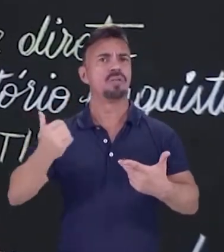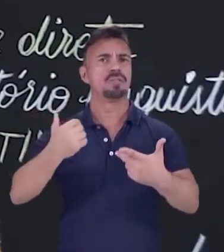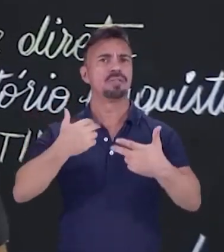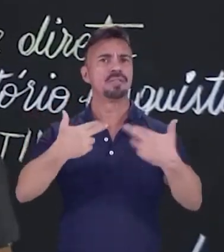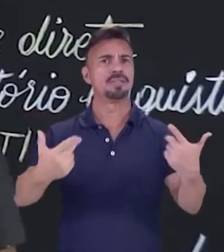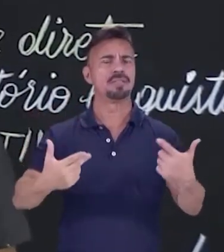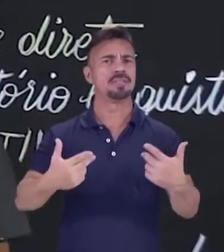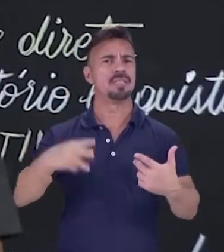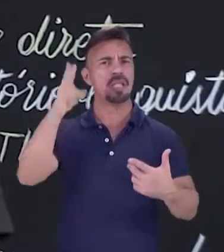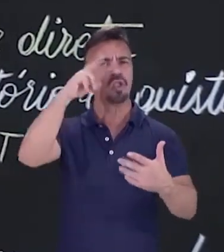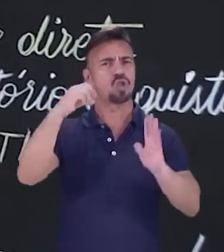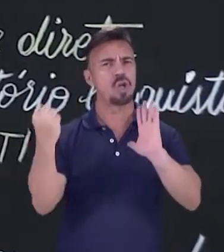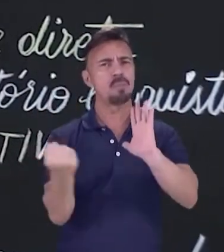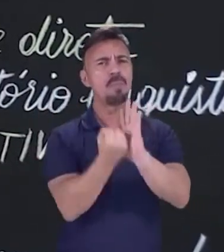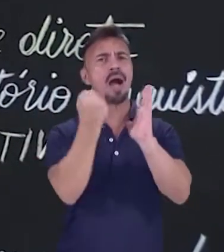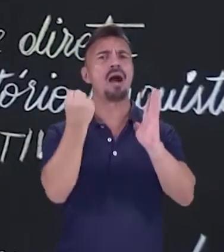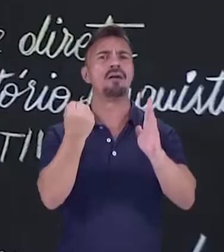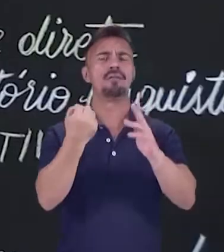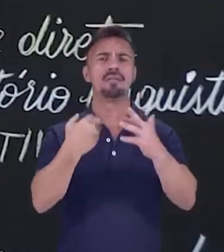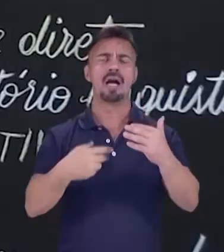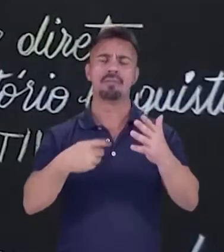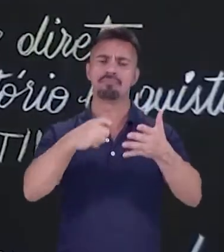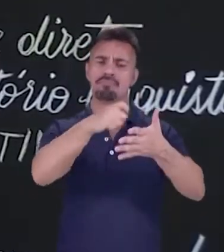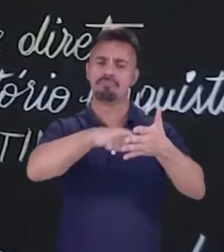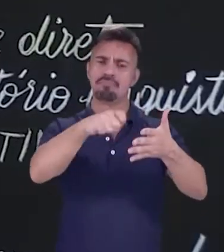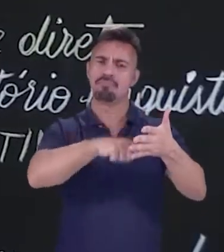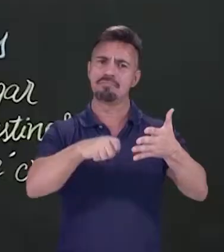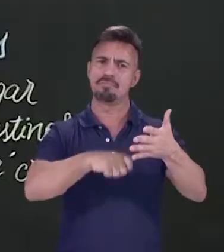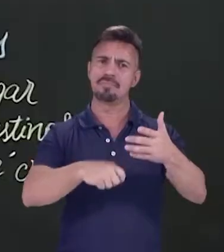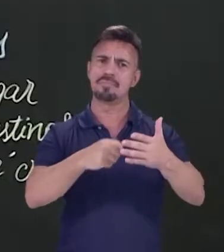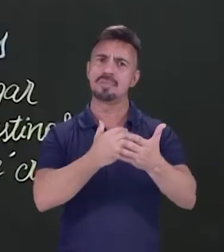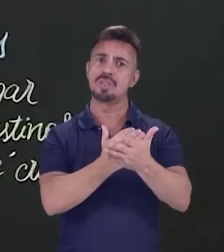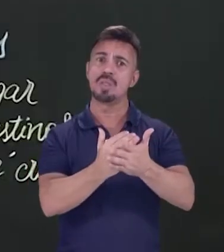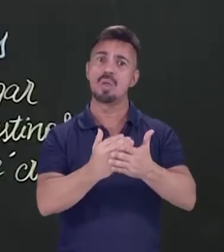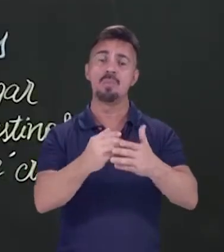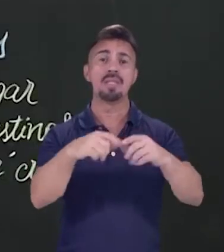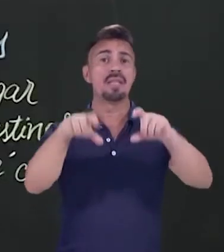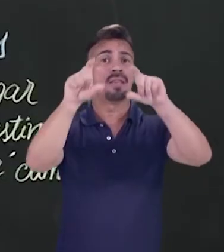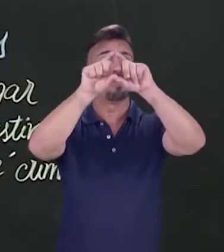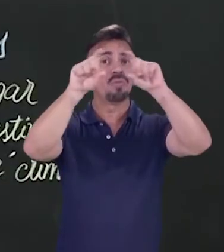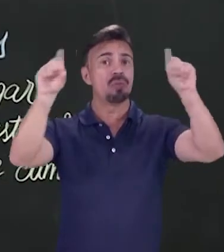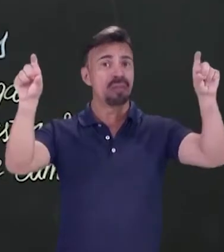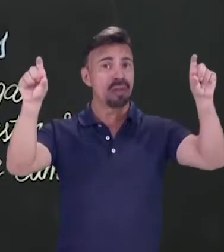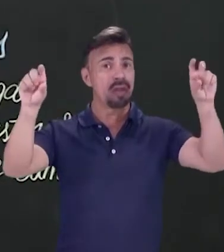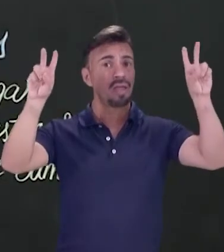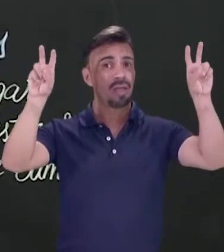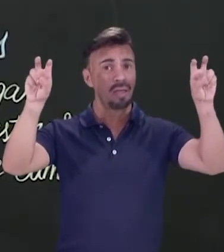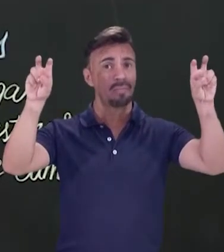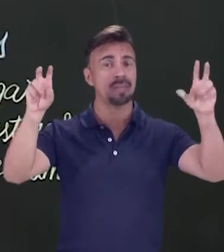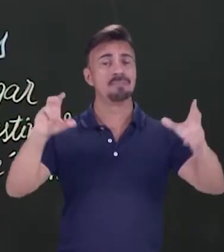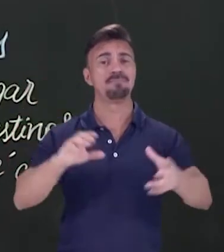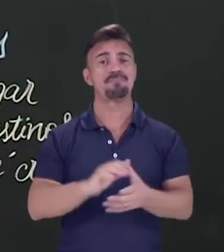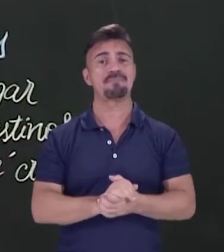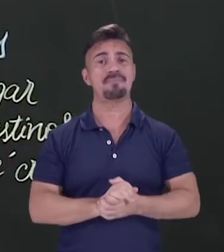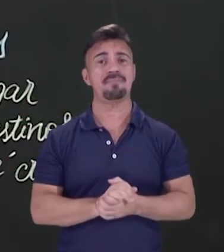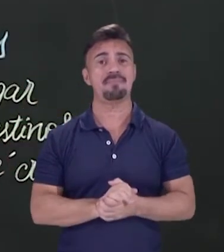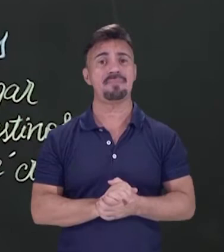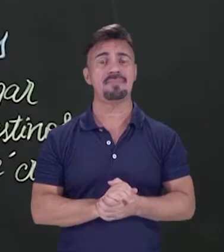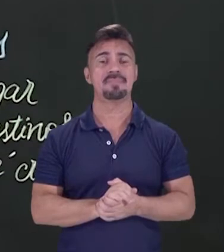esse texto dentro de uma lógica que eu construí no início. É uma estrutura muito rígida e que faz total